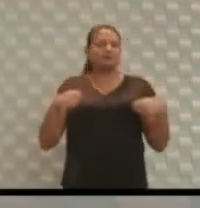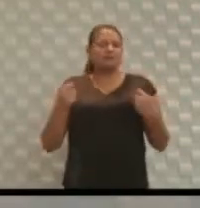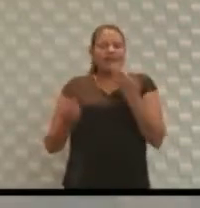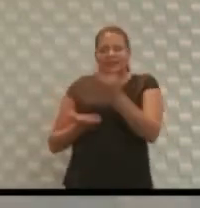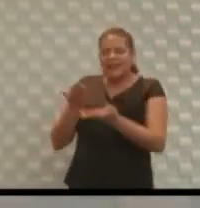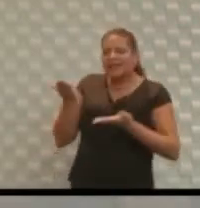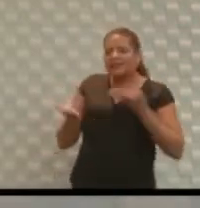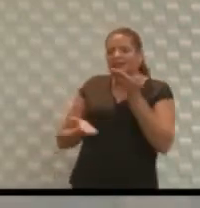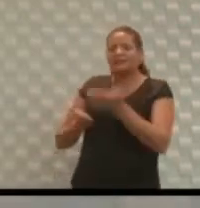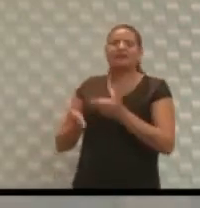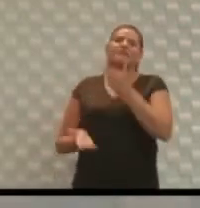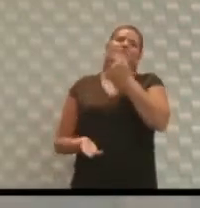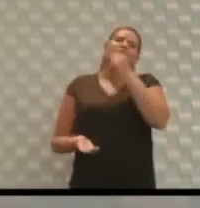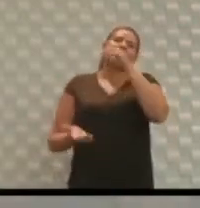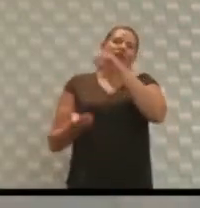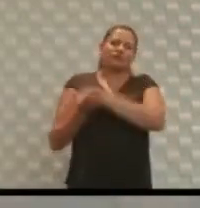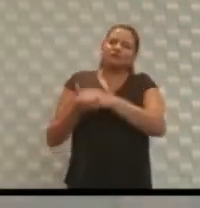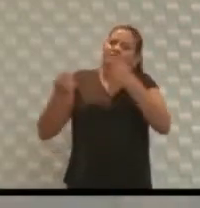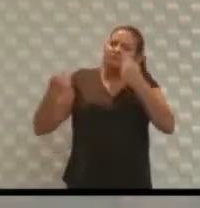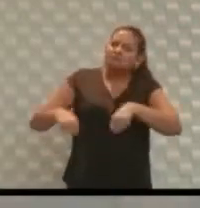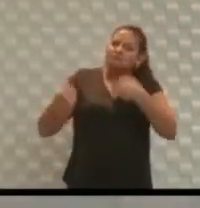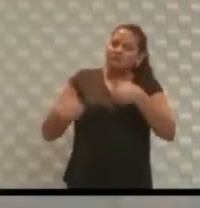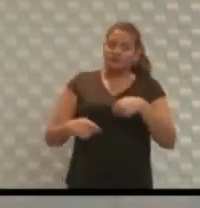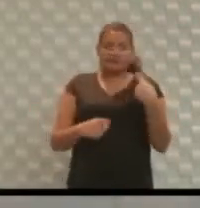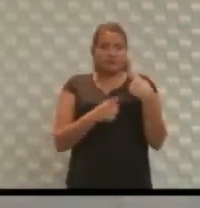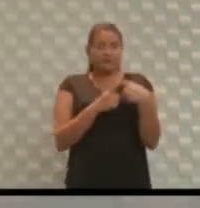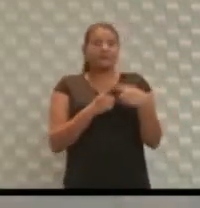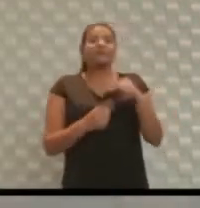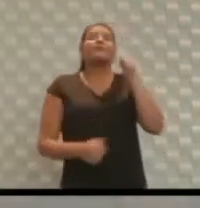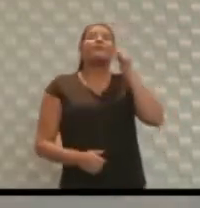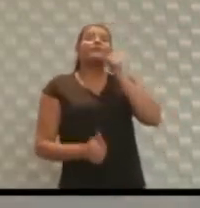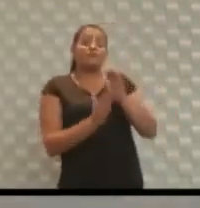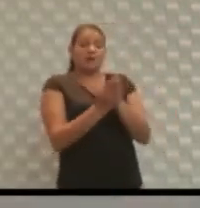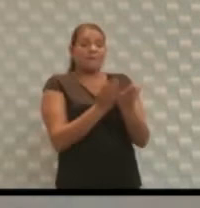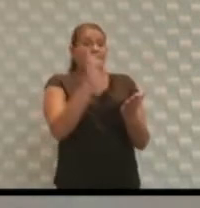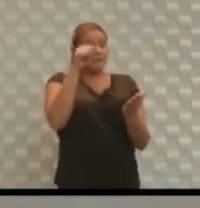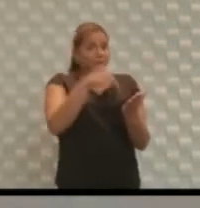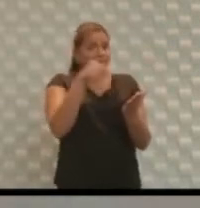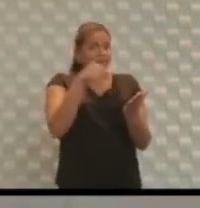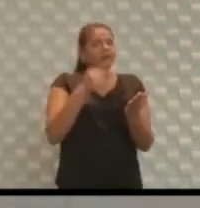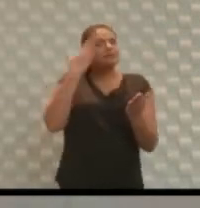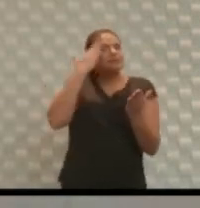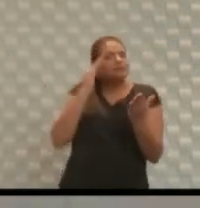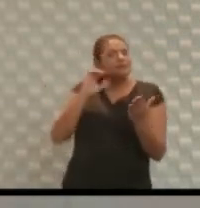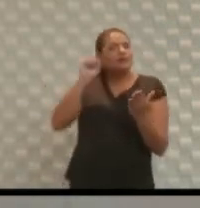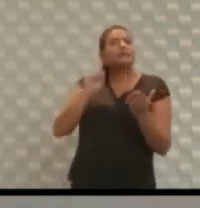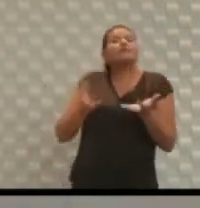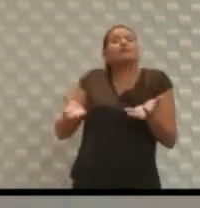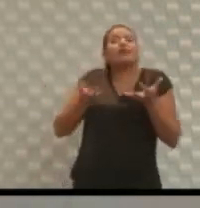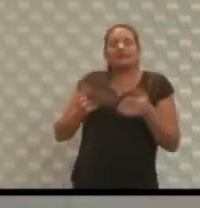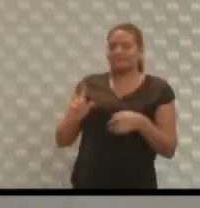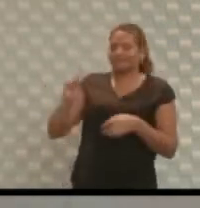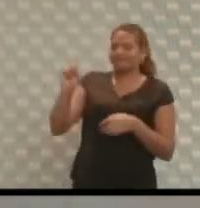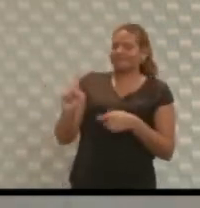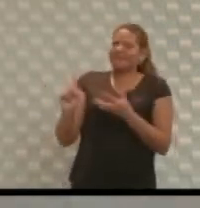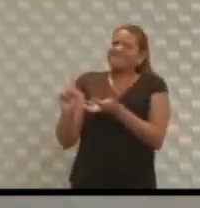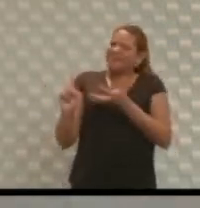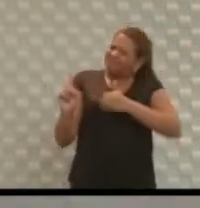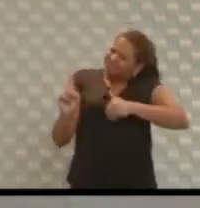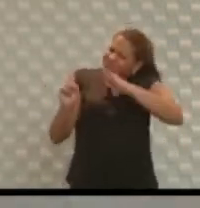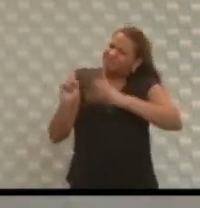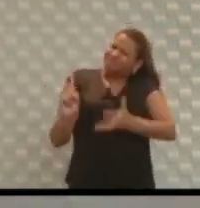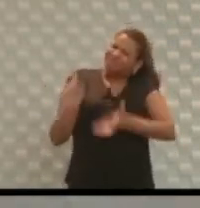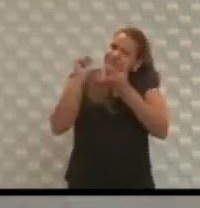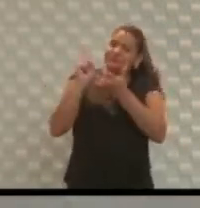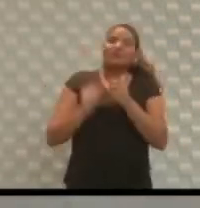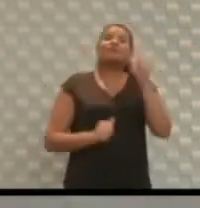diz lá em Provérbios 31, a mulher sábia quer o bem do seu marido todos os dias da sua vida. Então você tem que, você mulher, você tem que